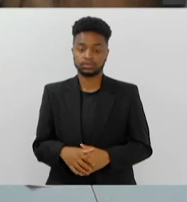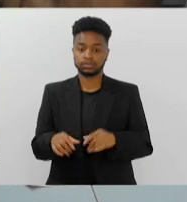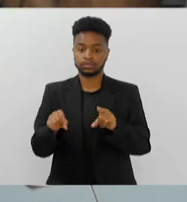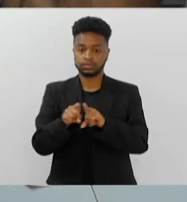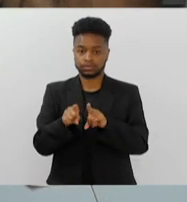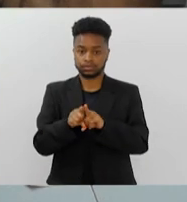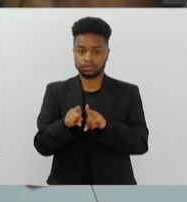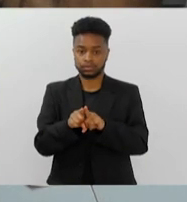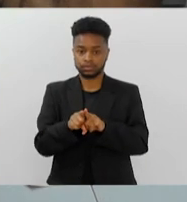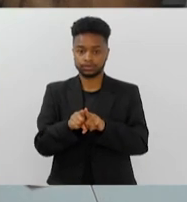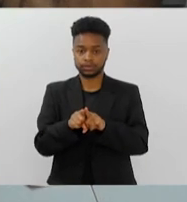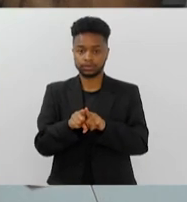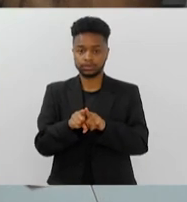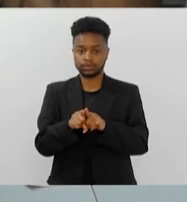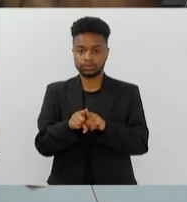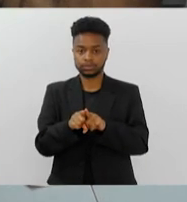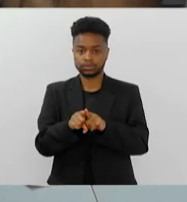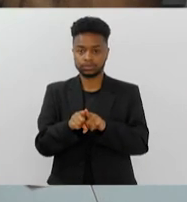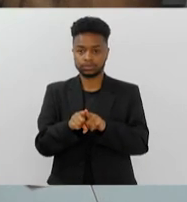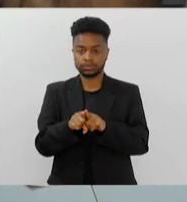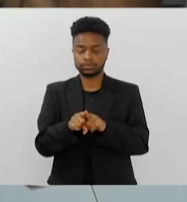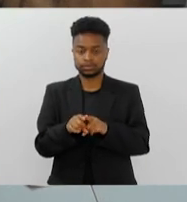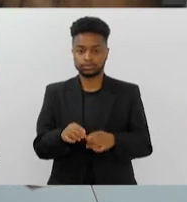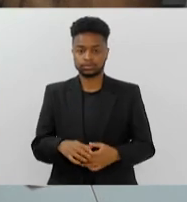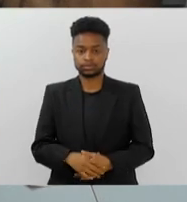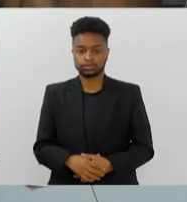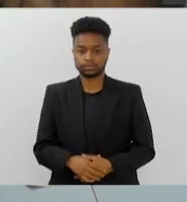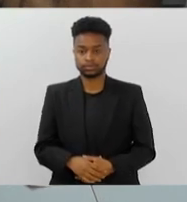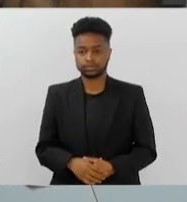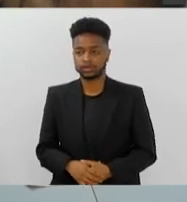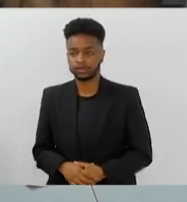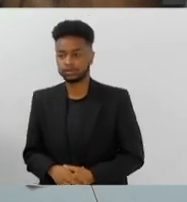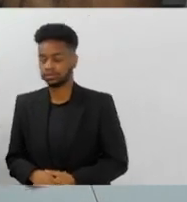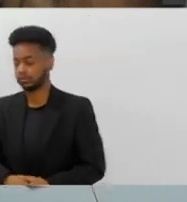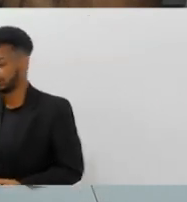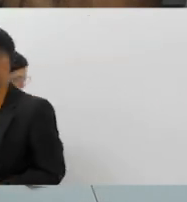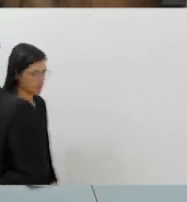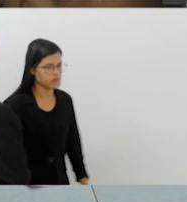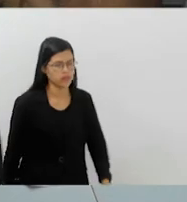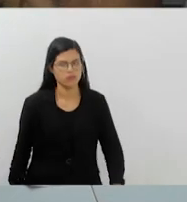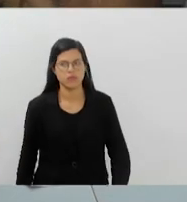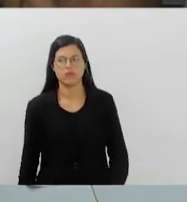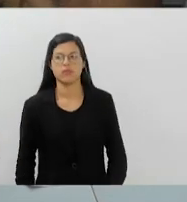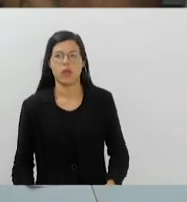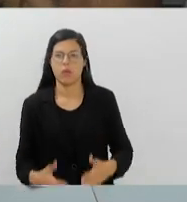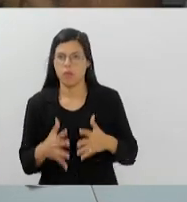mais, isso tem aspectos complexos, né? Porque